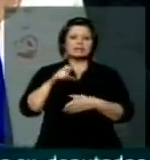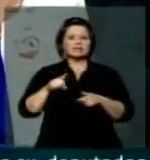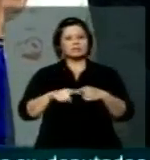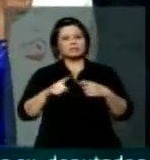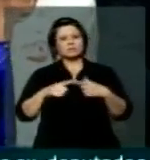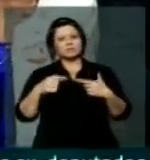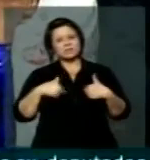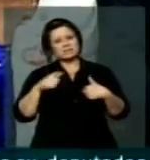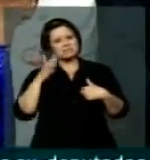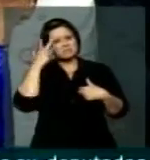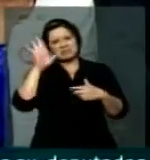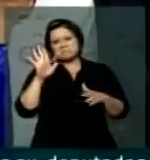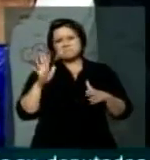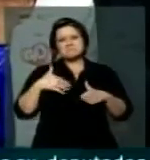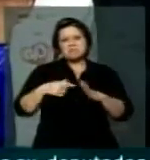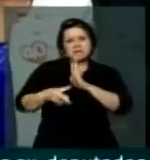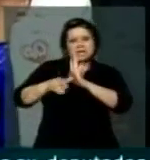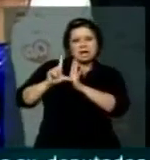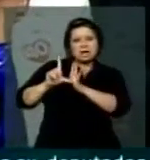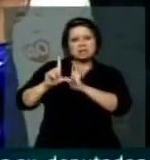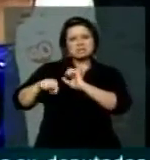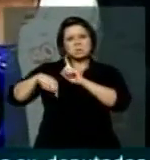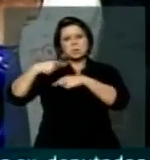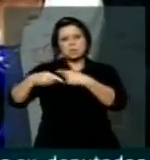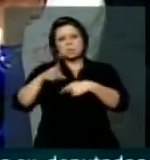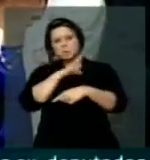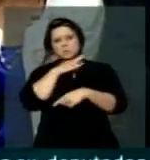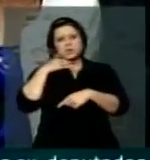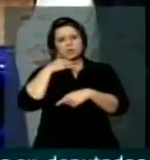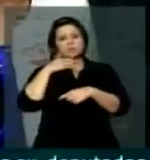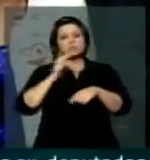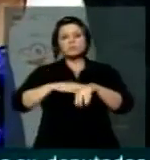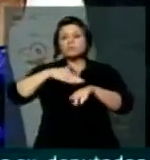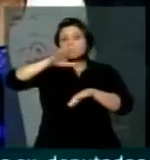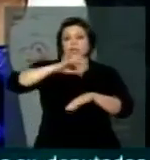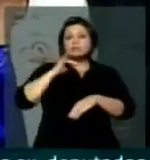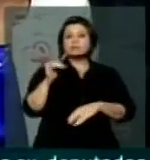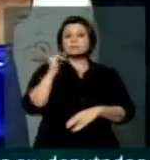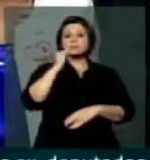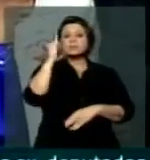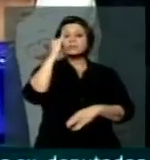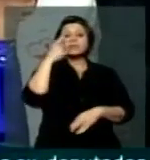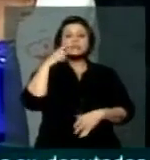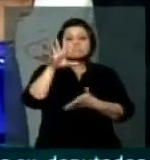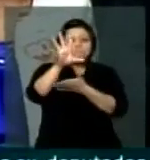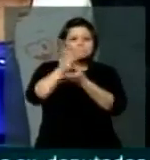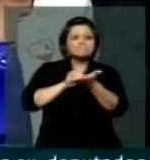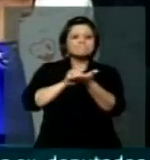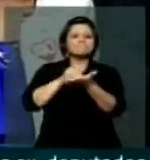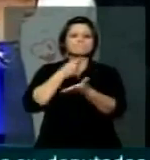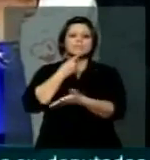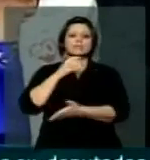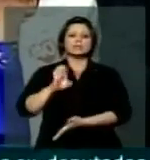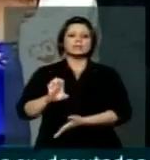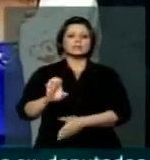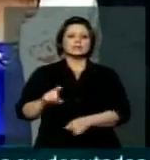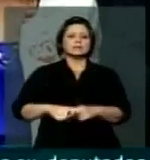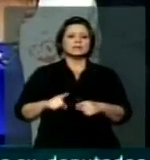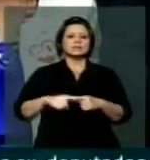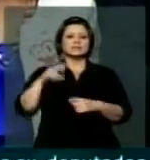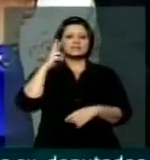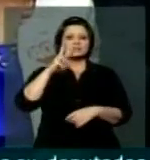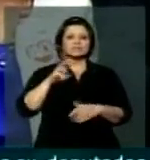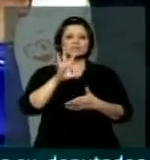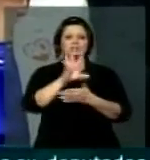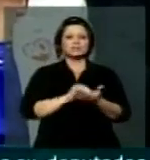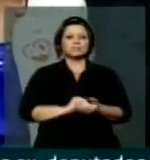importa se foi depois que ele morreu, mas importa é que foi em Eduardo Campos identificado uma